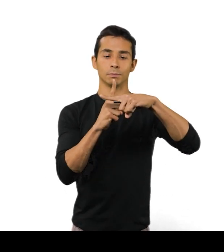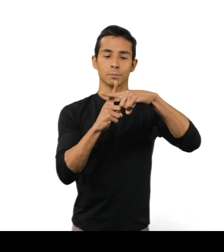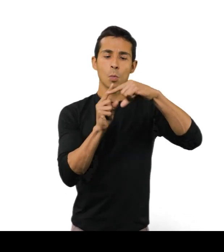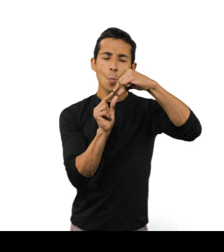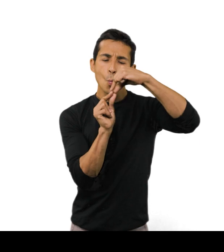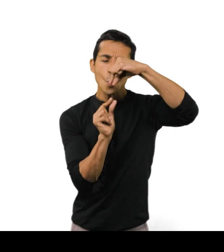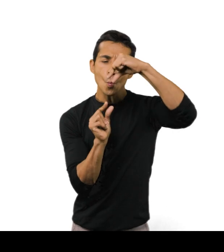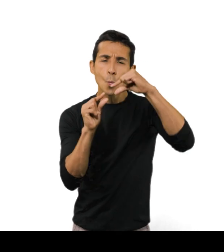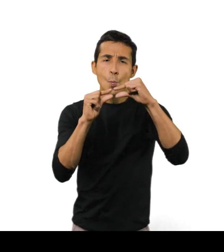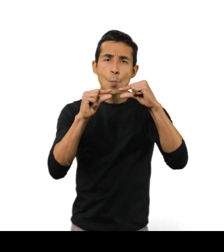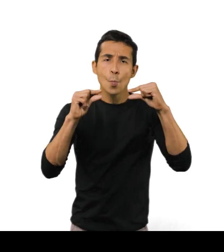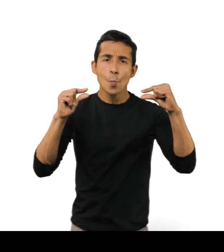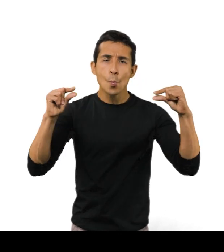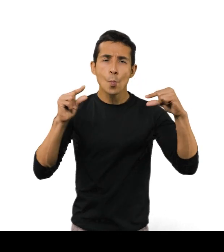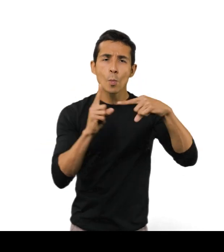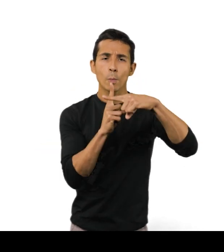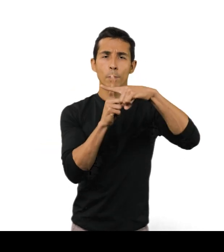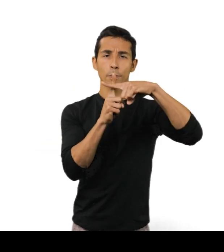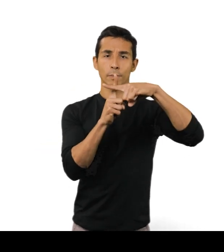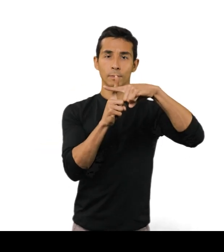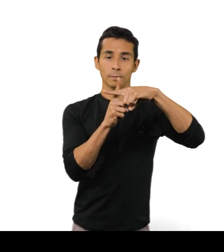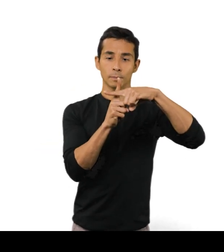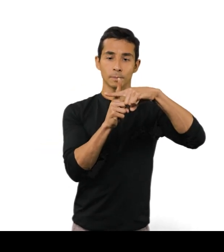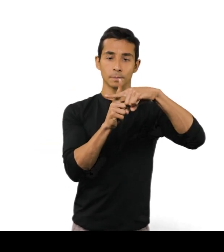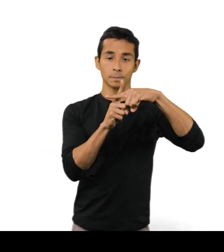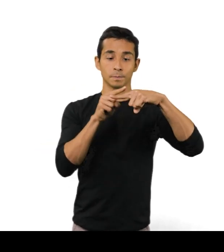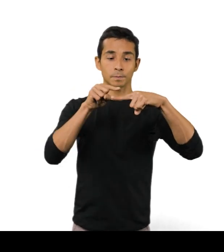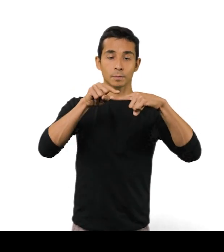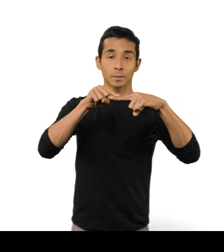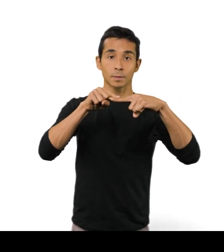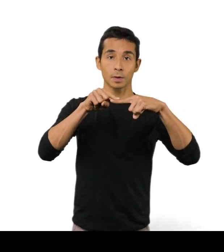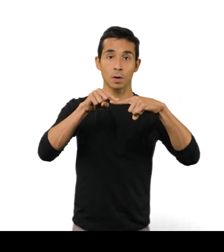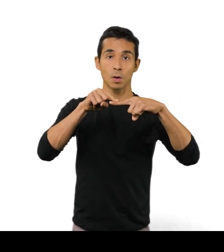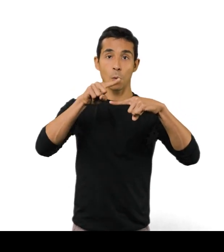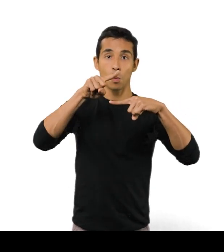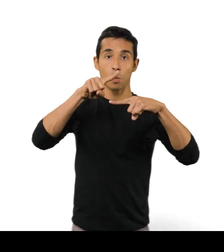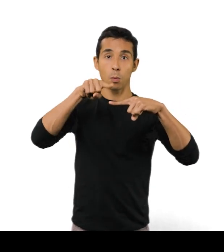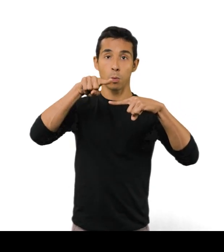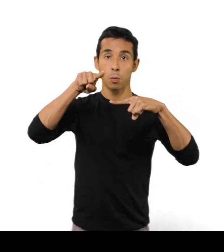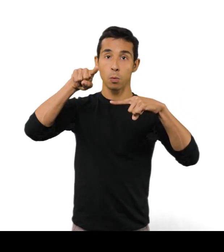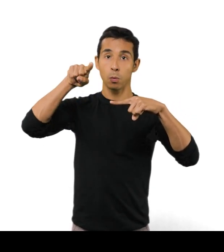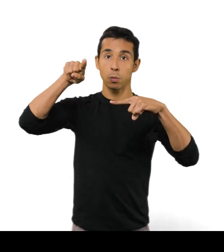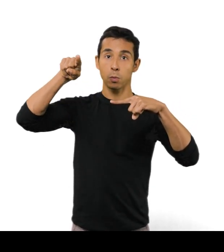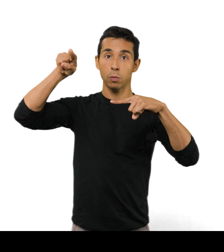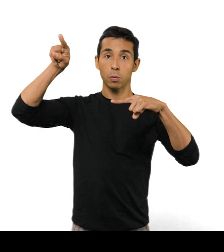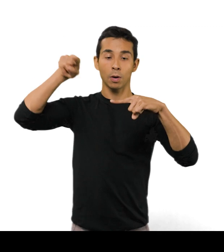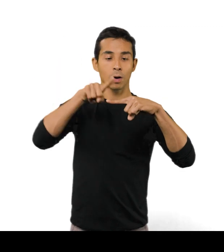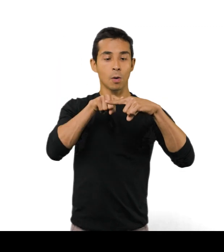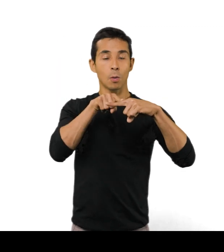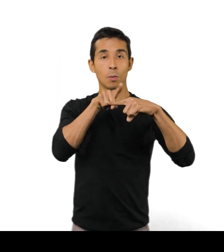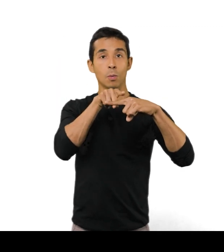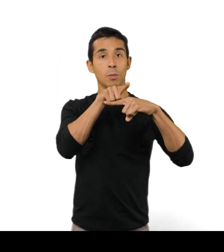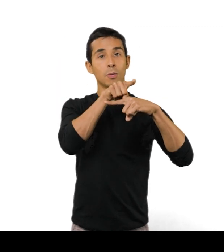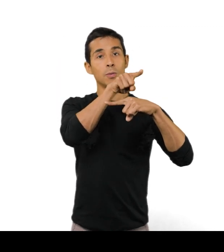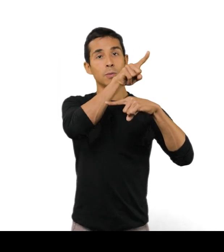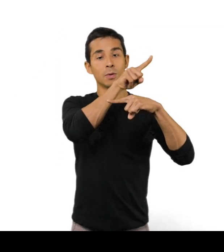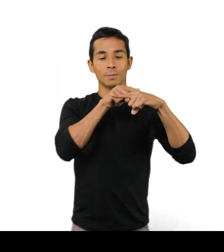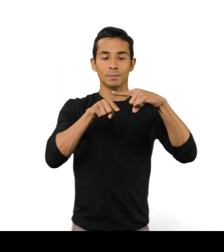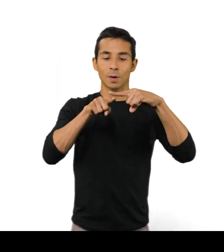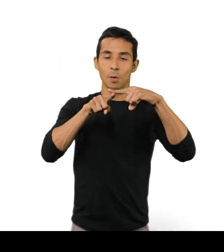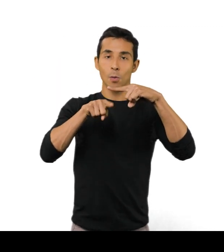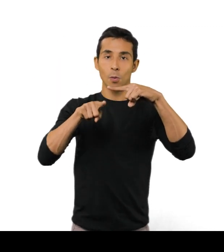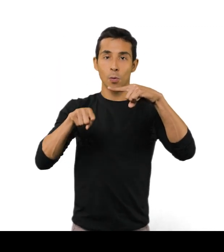em cruz. Do centro desta cruz, saem 4 linhas diagonais que se ondulam para fora do centro